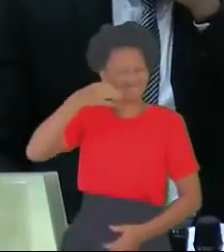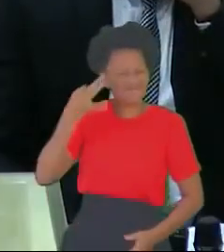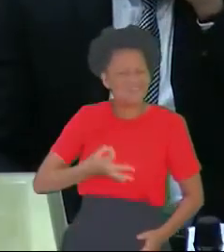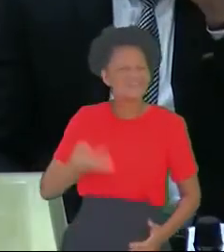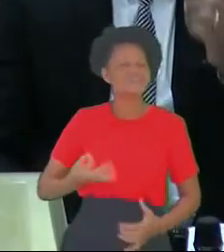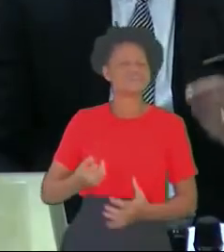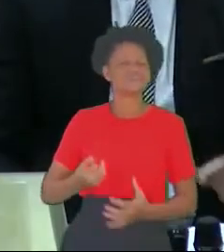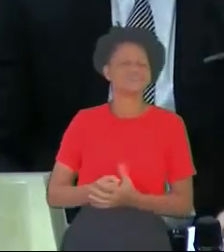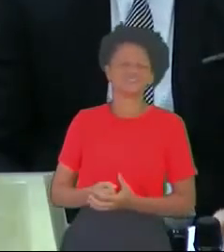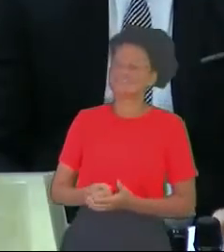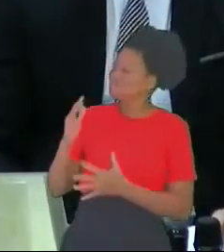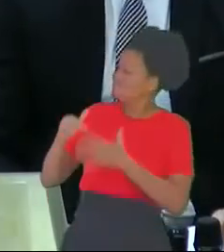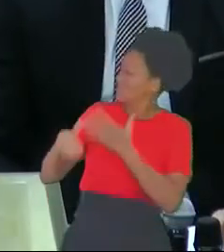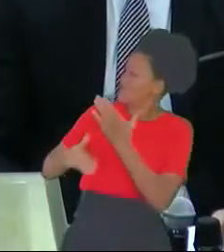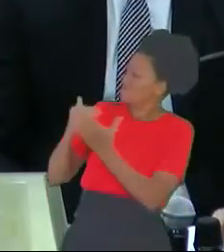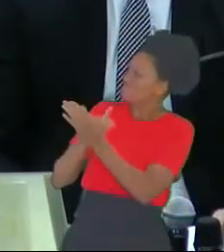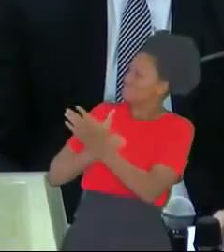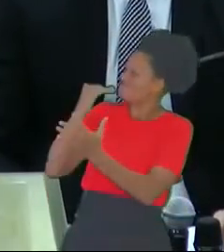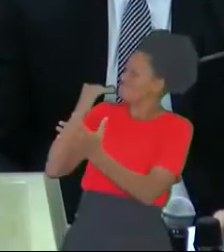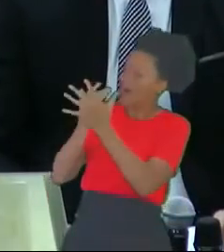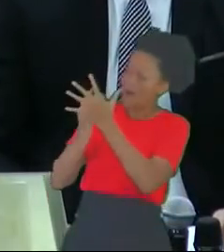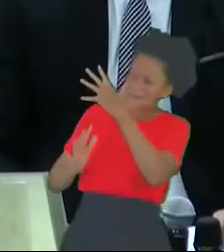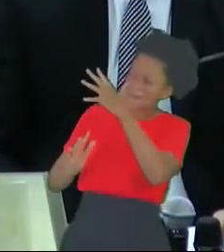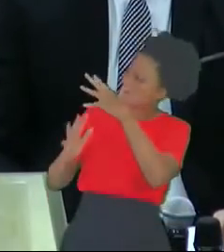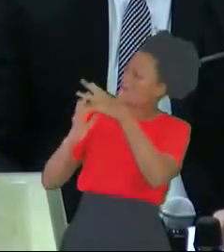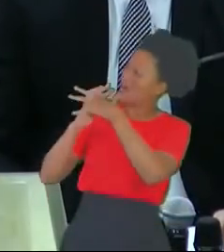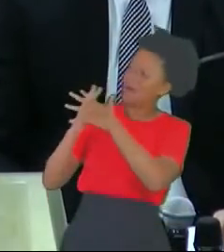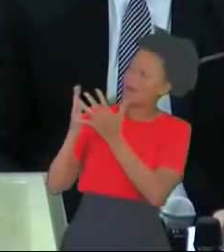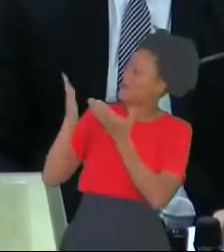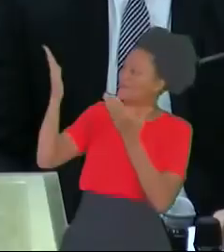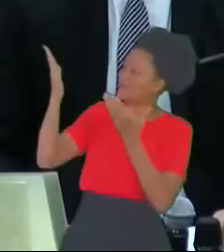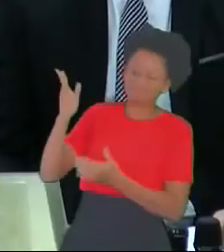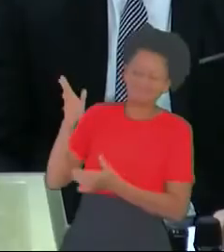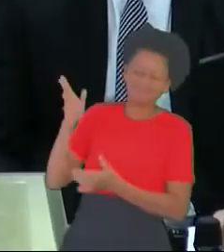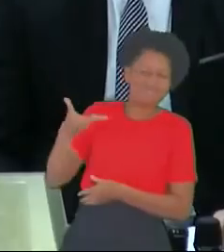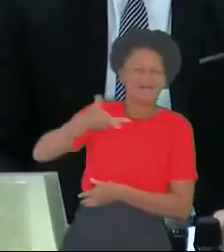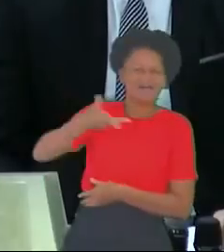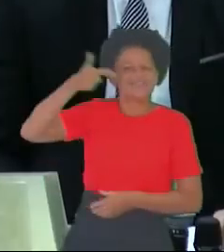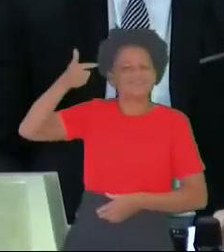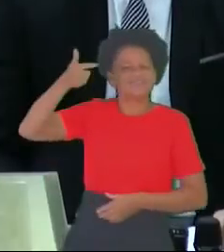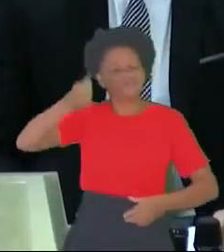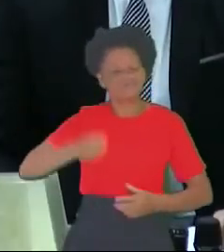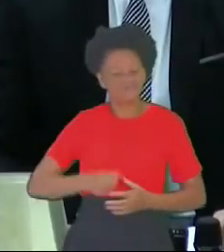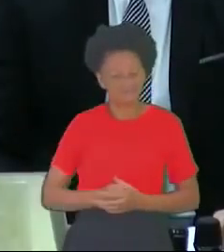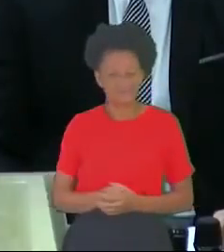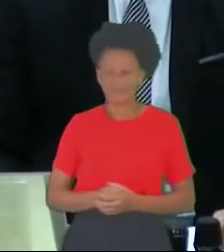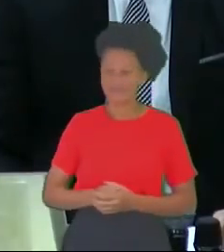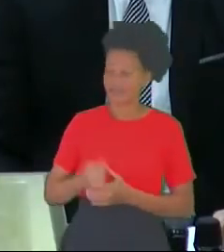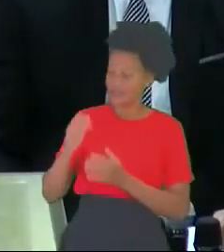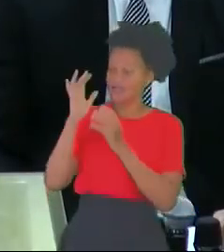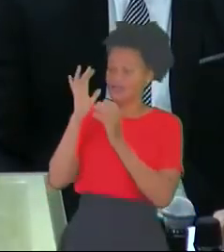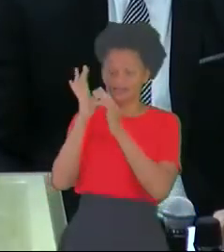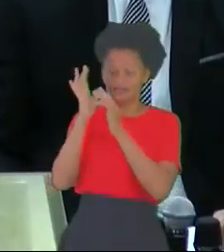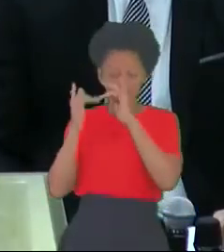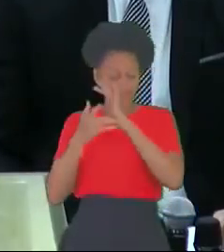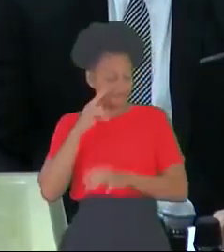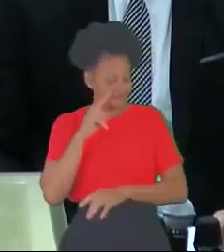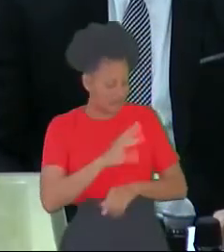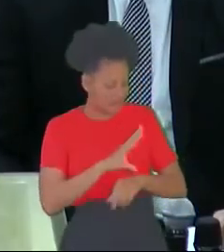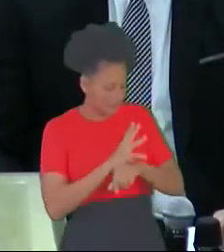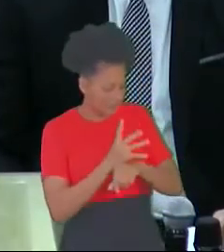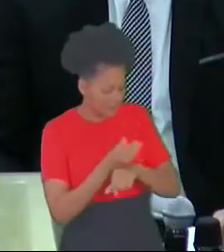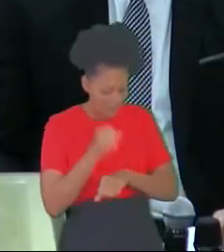ele ultrapassa. O Senhor Jesus, ele é maravilhoso. Aí ele vê a igreja dormindo, ele vê a